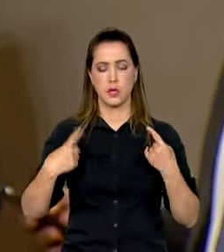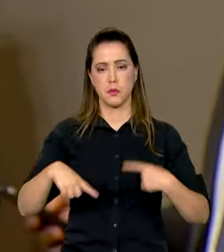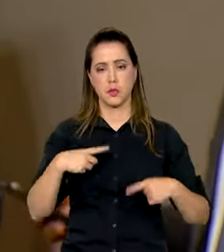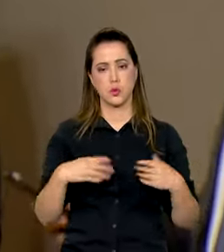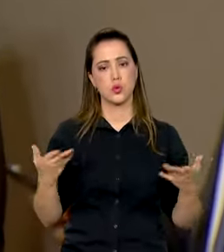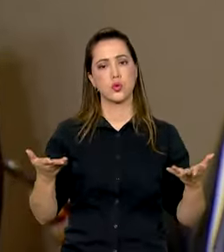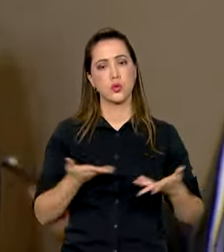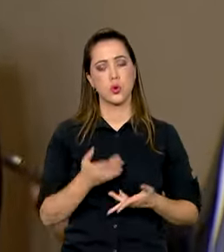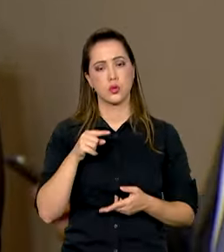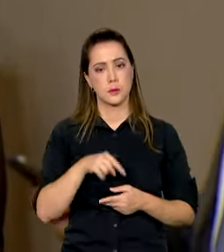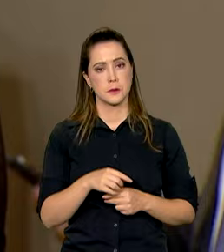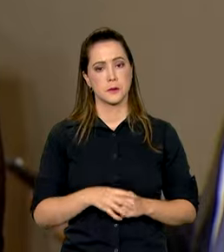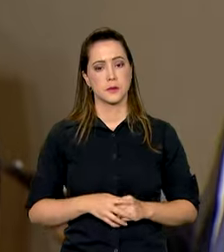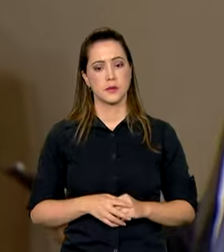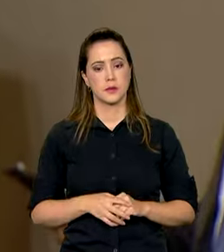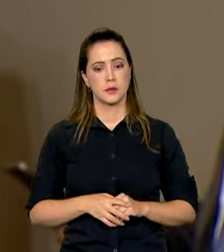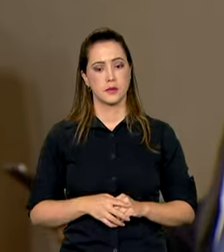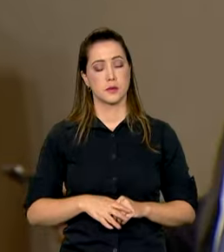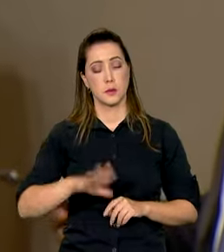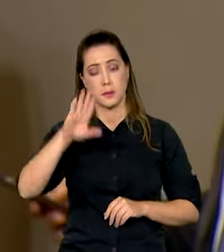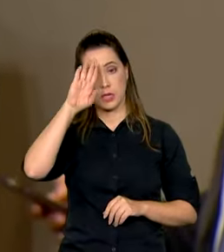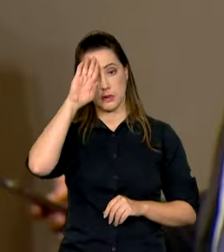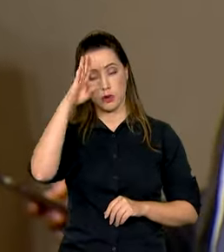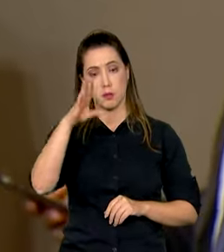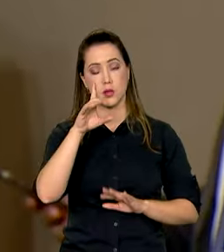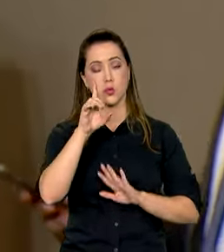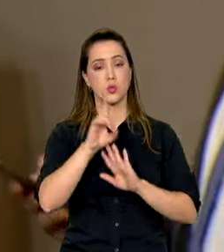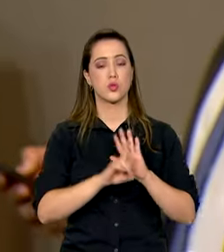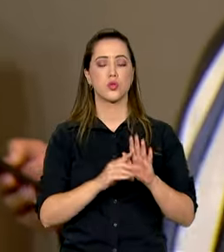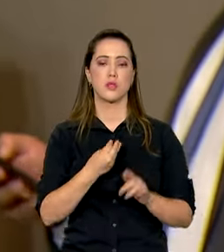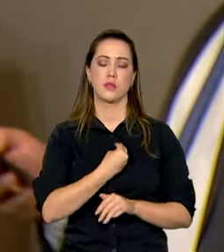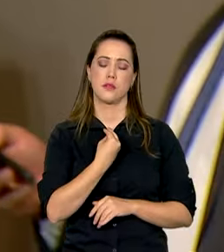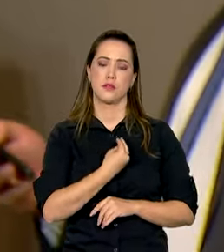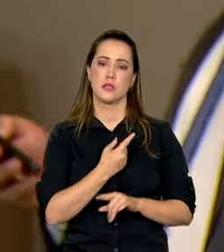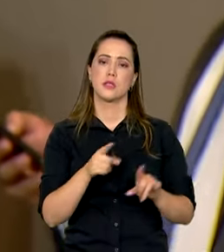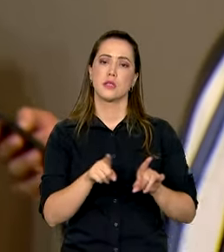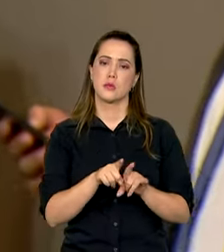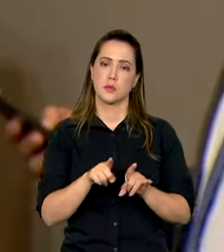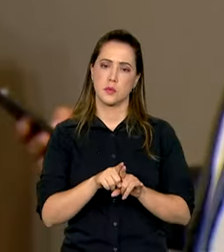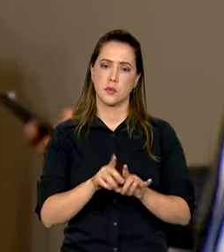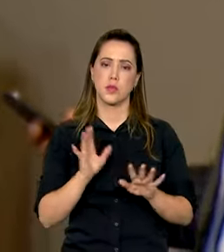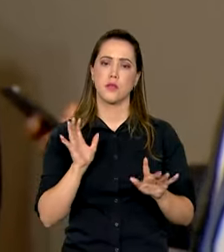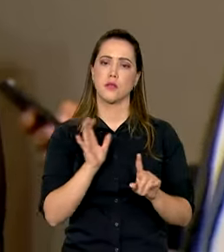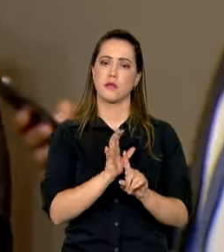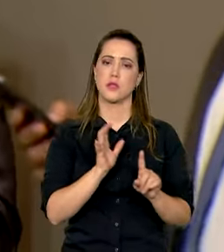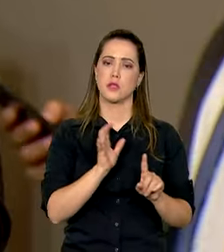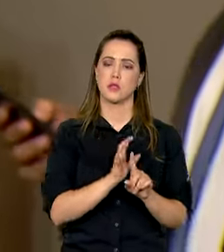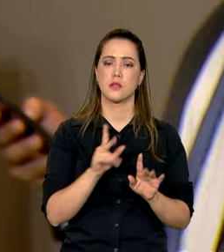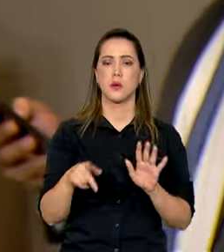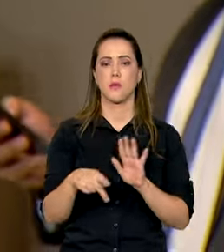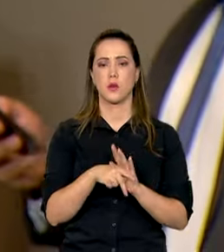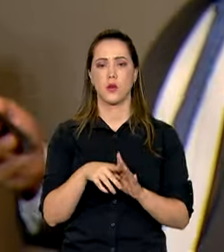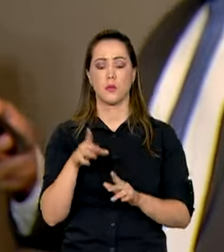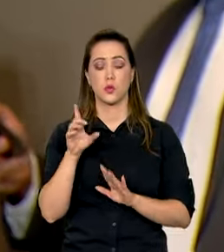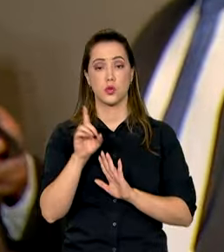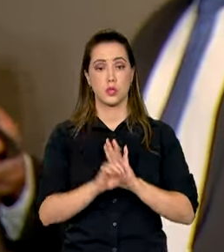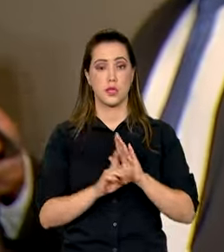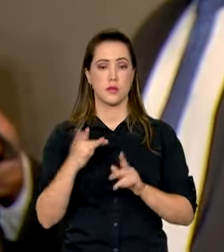aqui, e principalmente o direito à vida também, que tem uma relação direta, obviamente, com o direito à